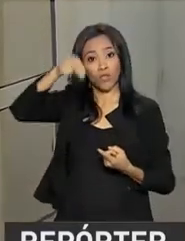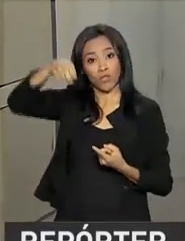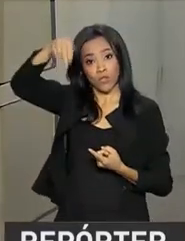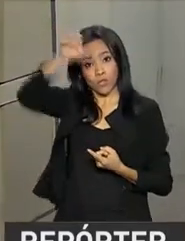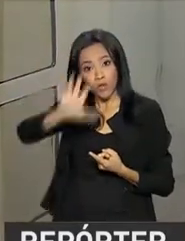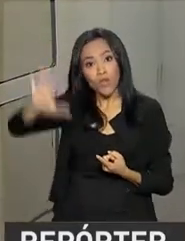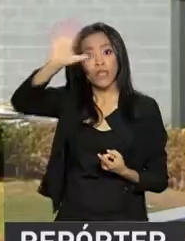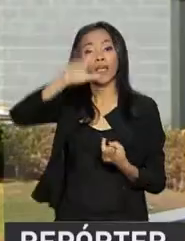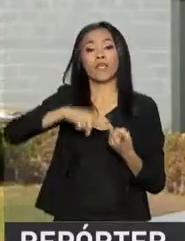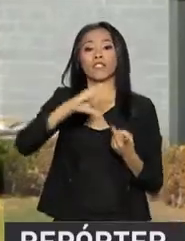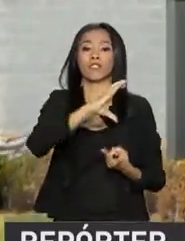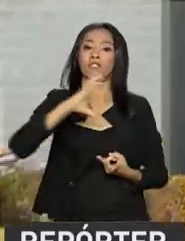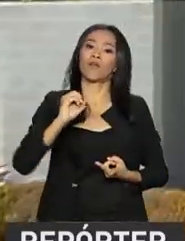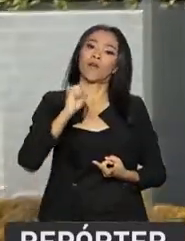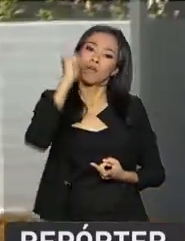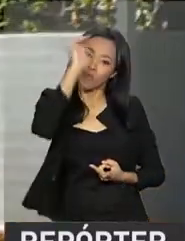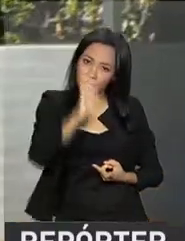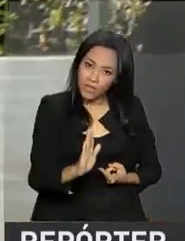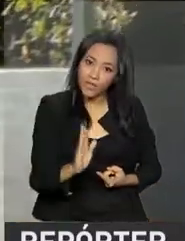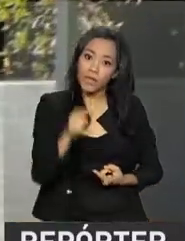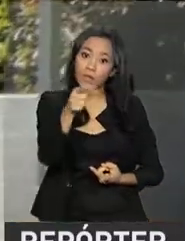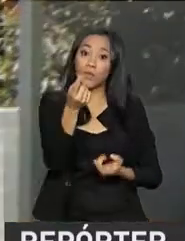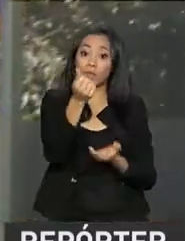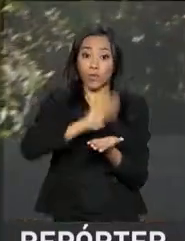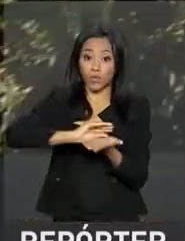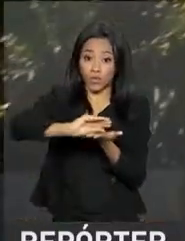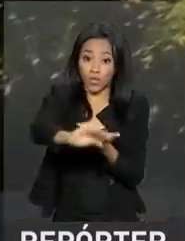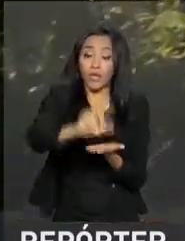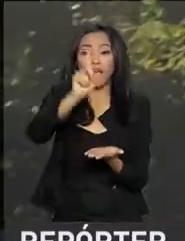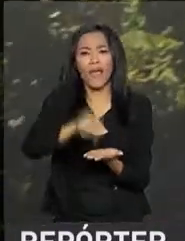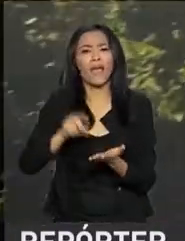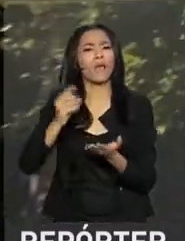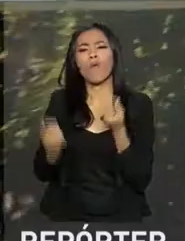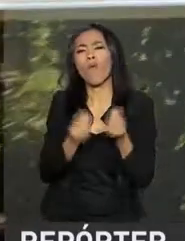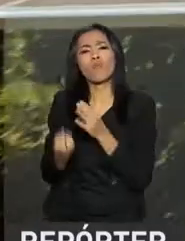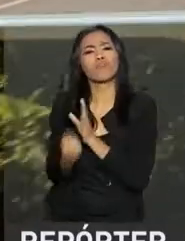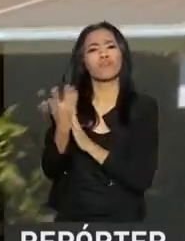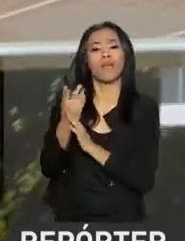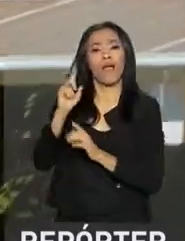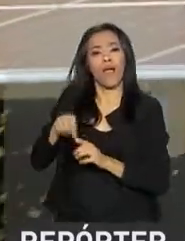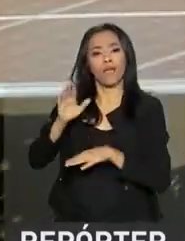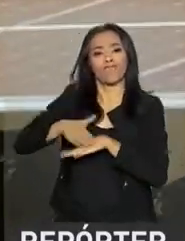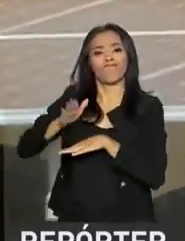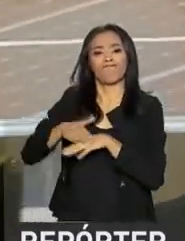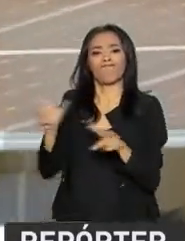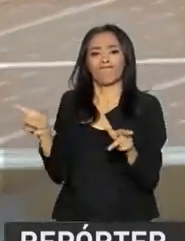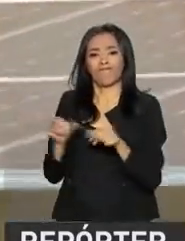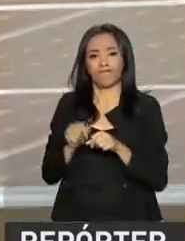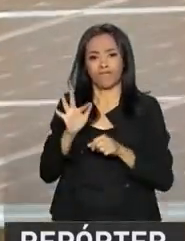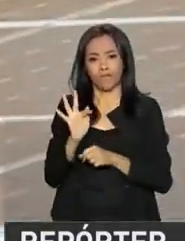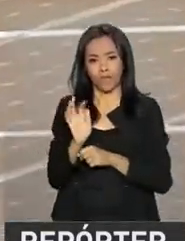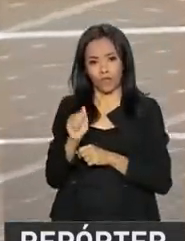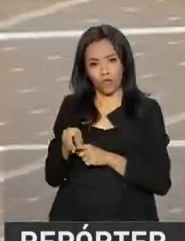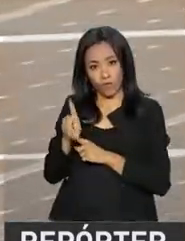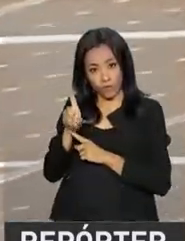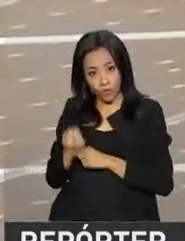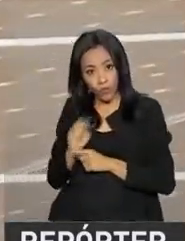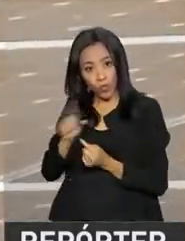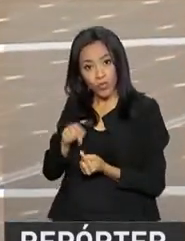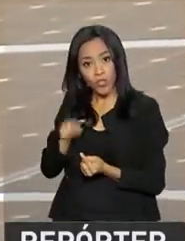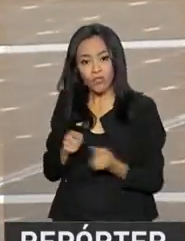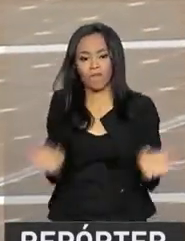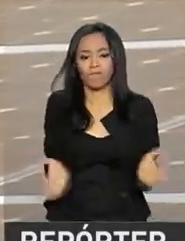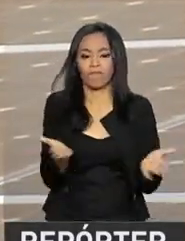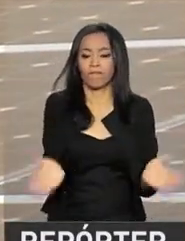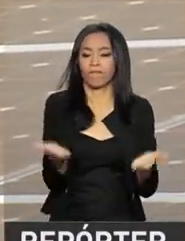país os recursos serão disponibilizados pelos fundos constitucionais que têm a função de aquecer a economia e estimular o